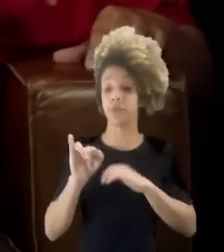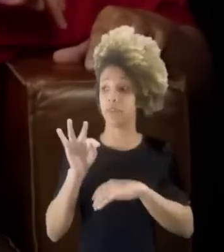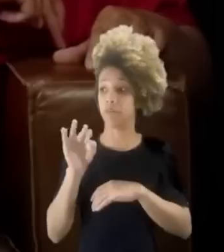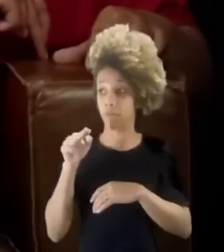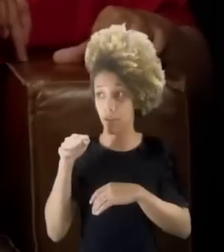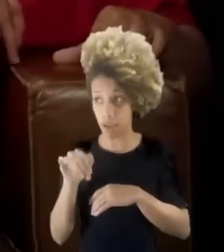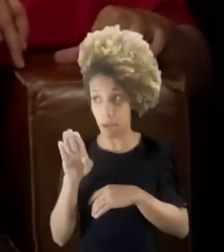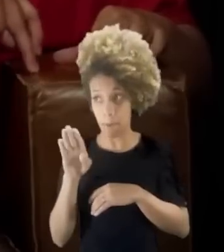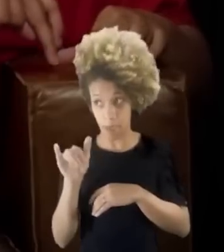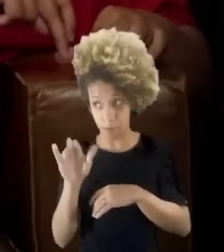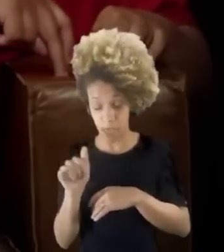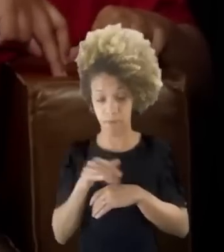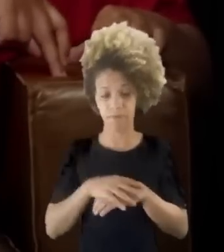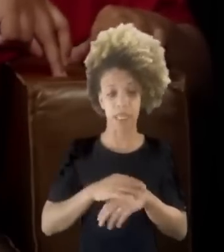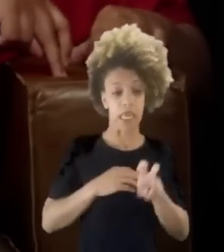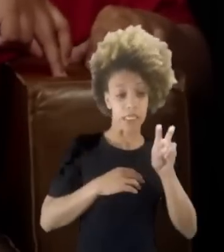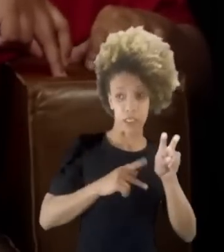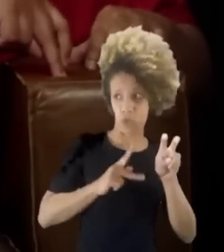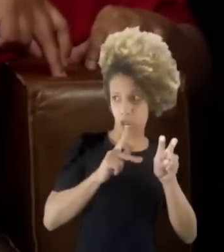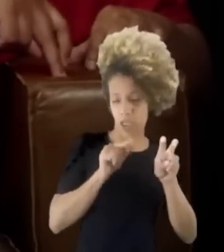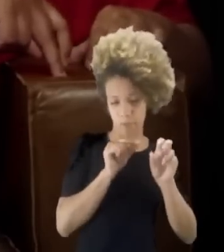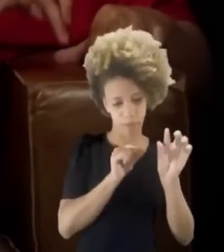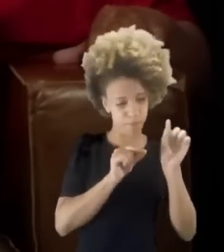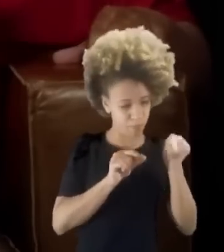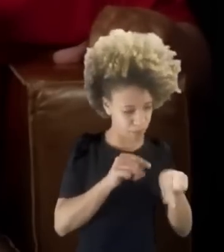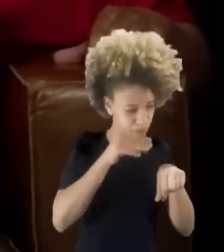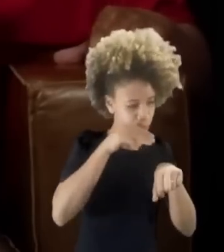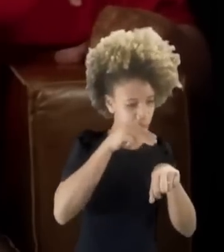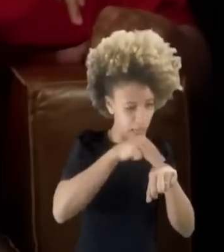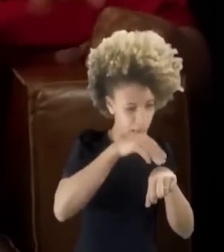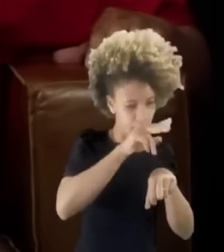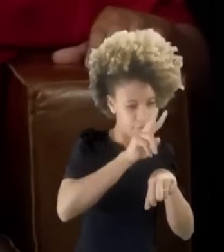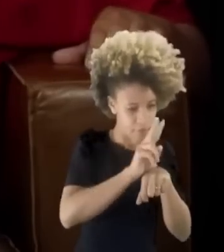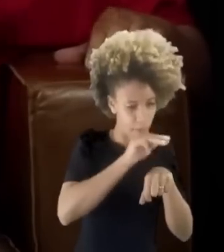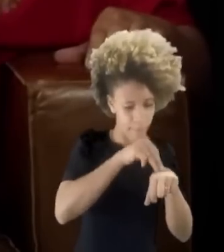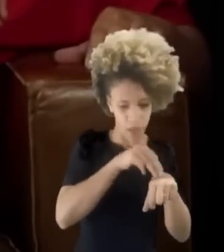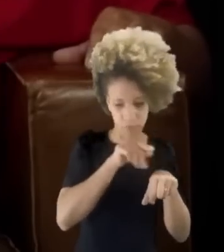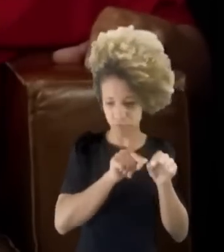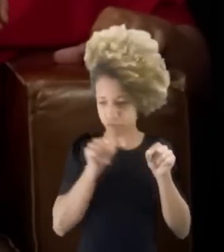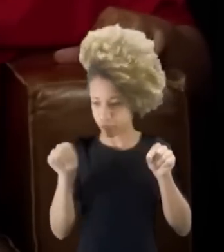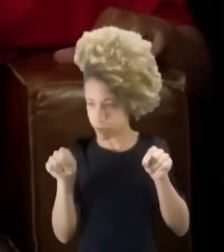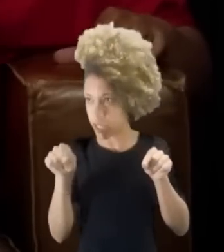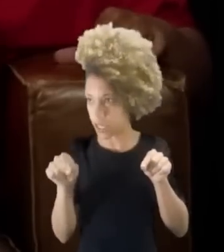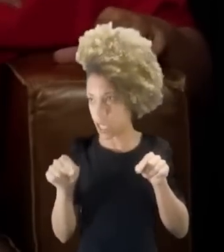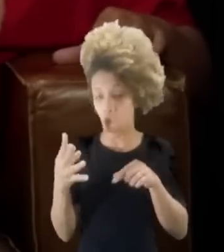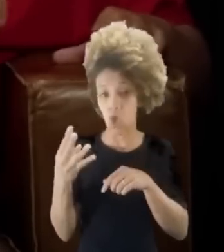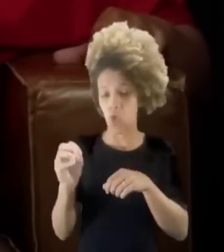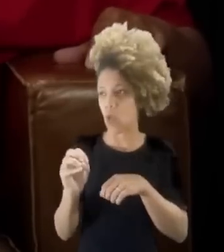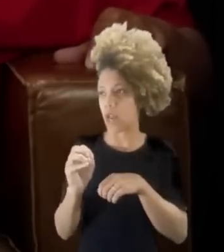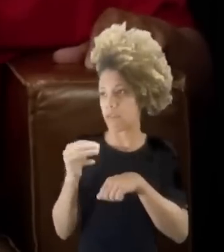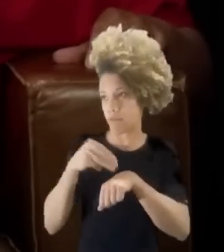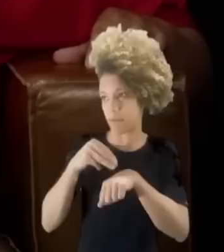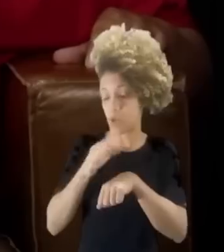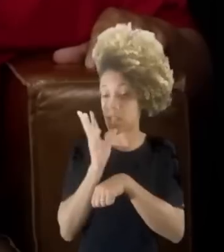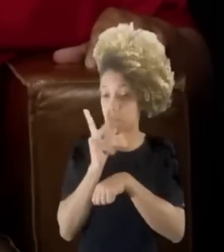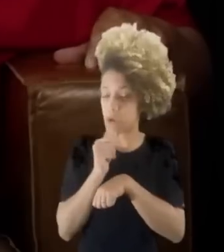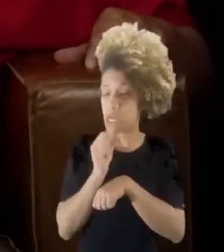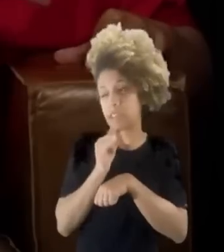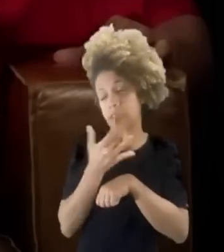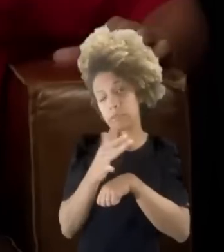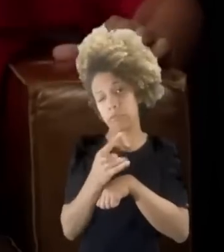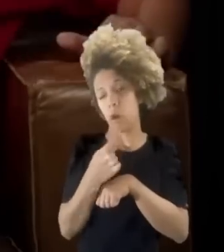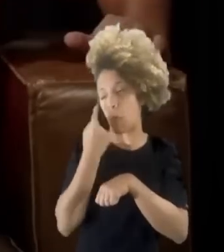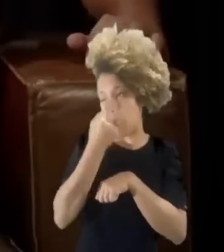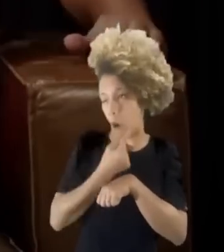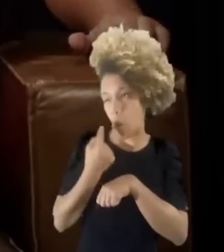aí ele vai percorrer 5 km daqui até o Itaim Bibi E aí ele vai pegar ele vai demorar lá vamos supor 40 minutos se enrolar uma hora uma